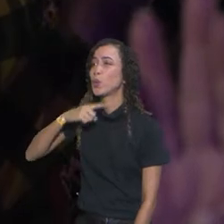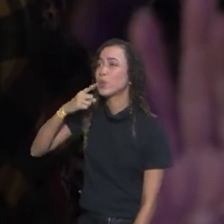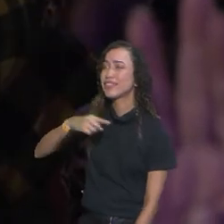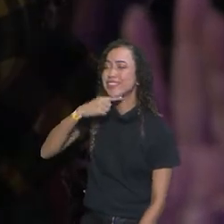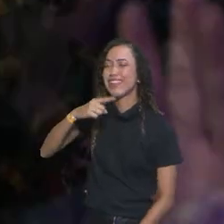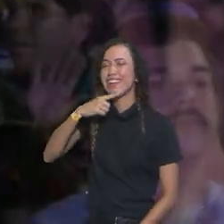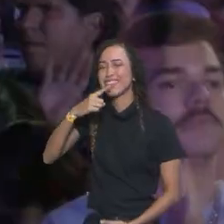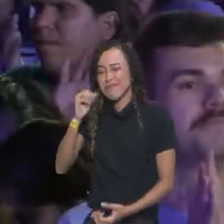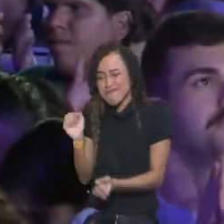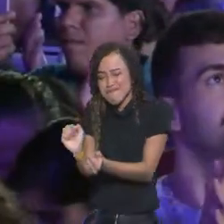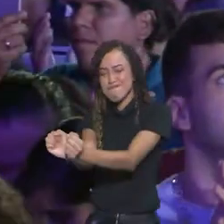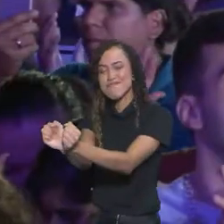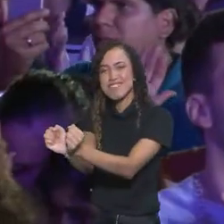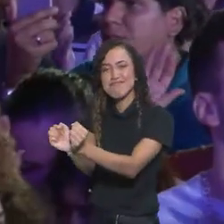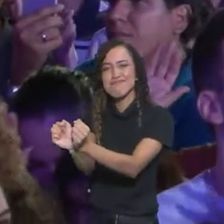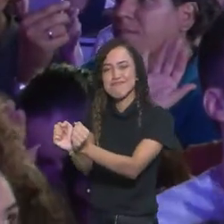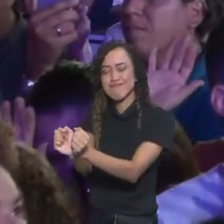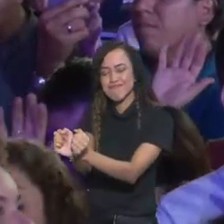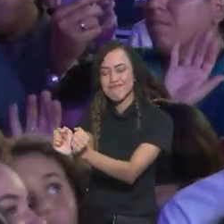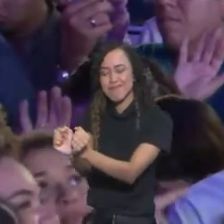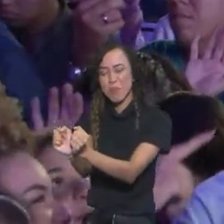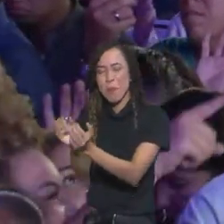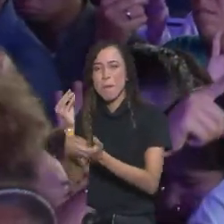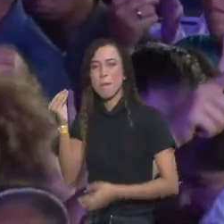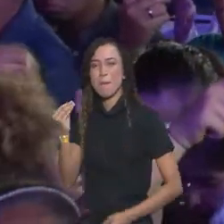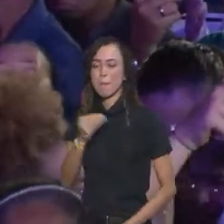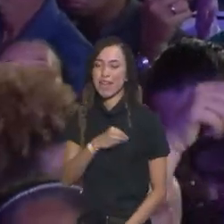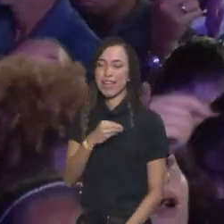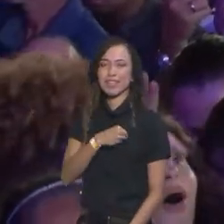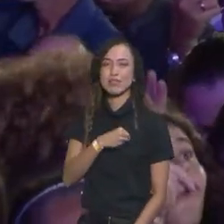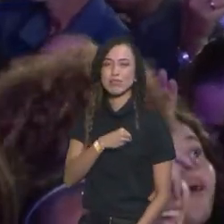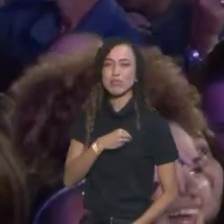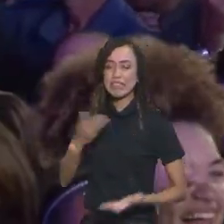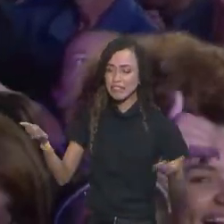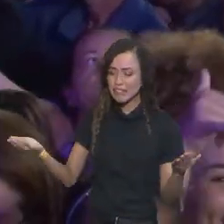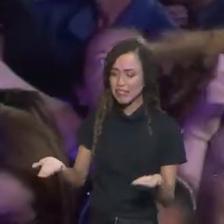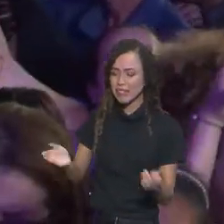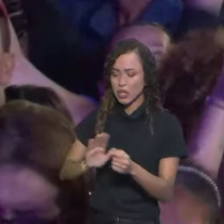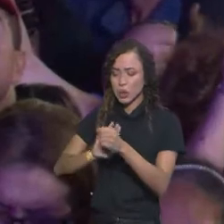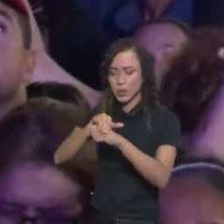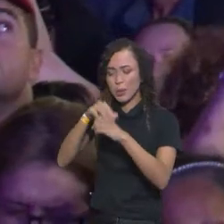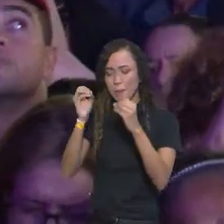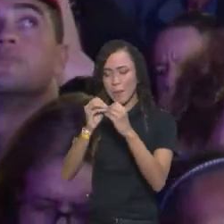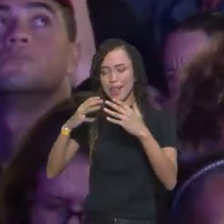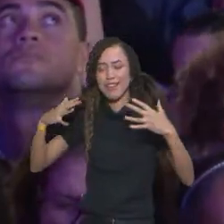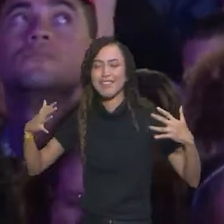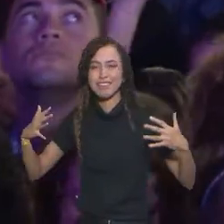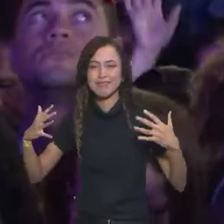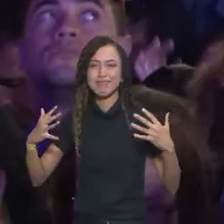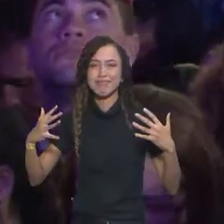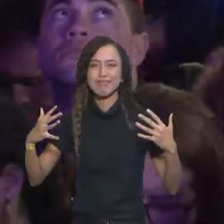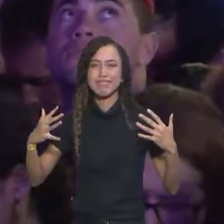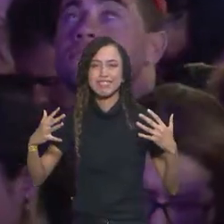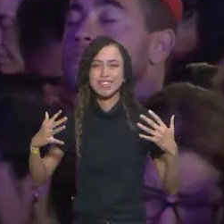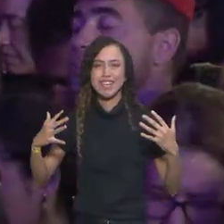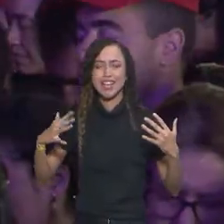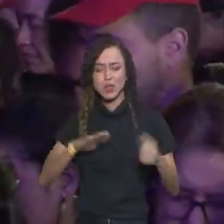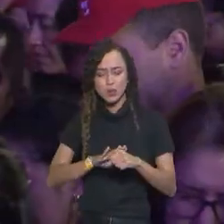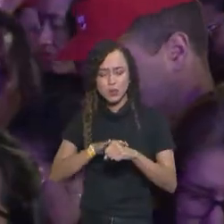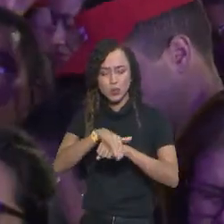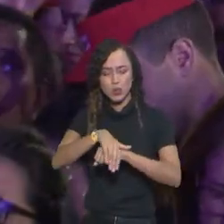libertar e não tem conseguido senhor mas nessa noite senhor é uma noite de Milagres noite de